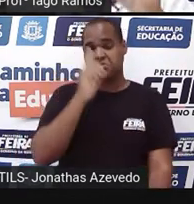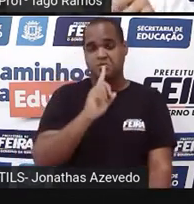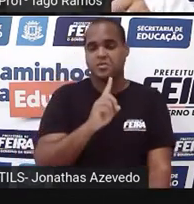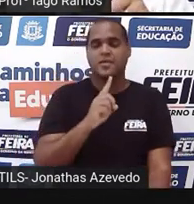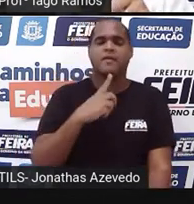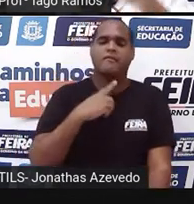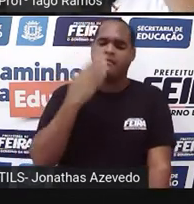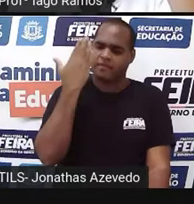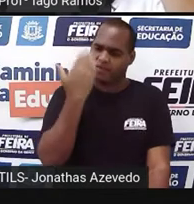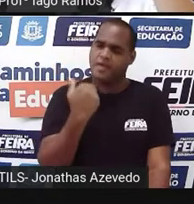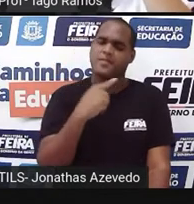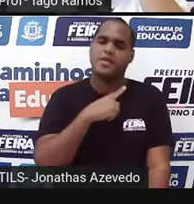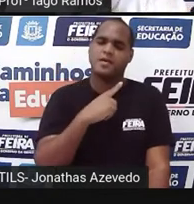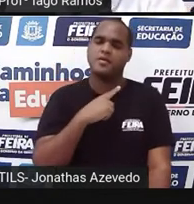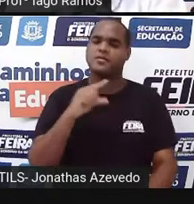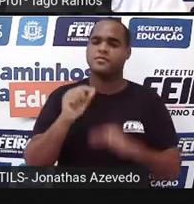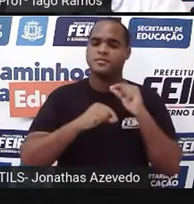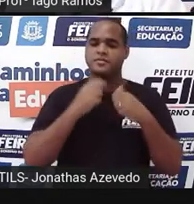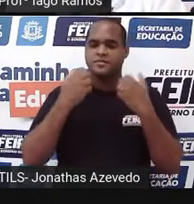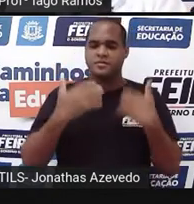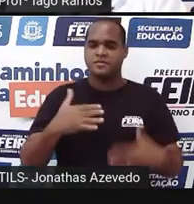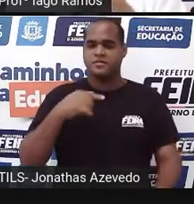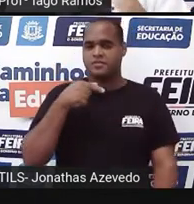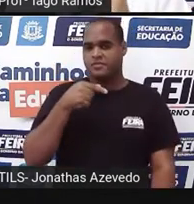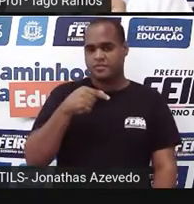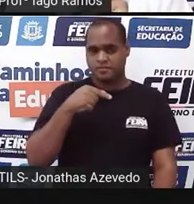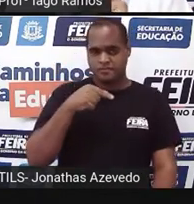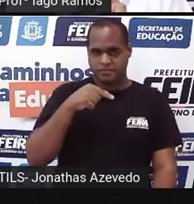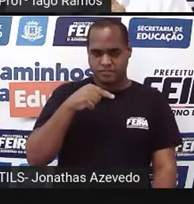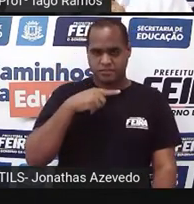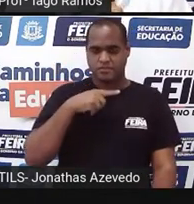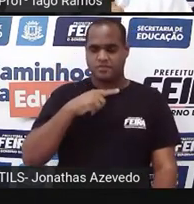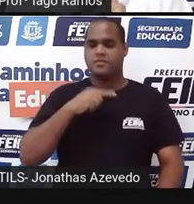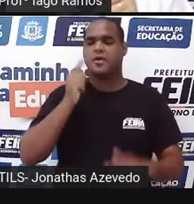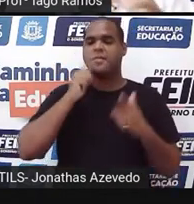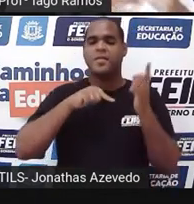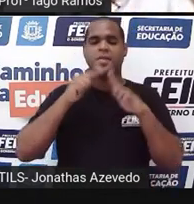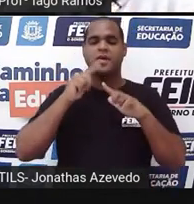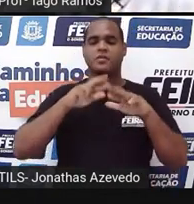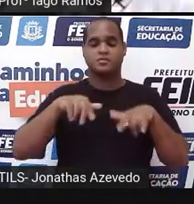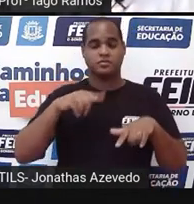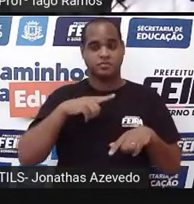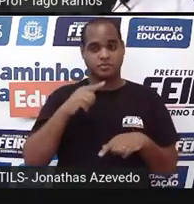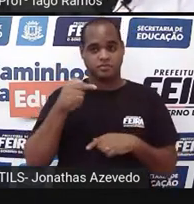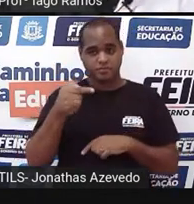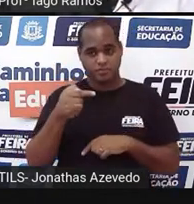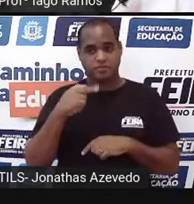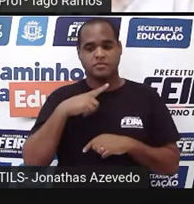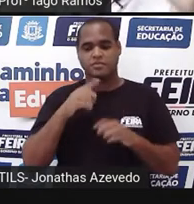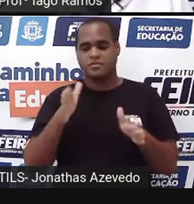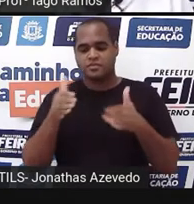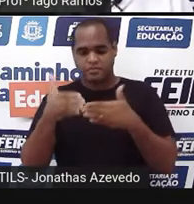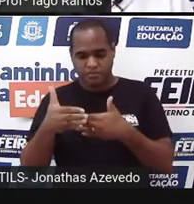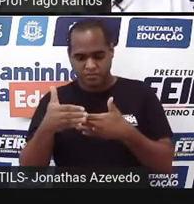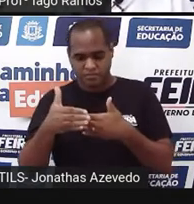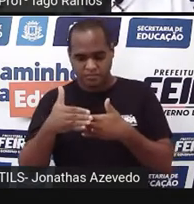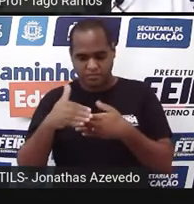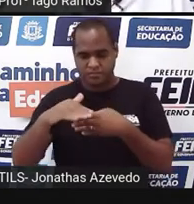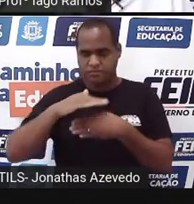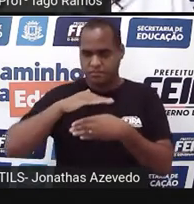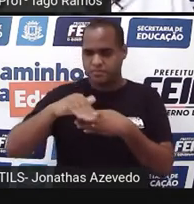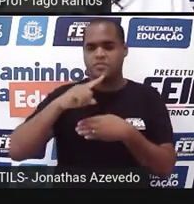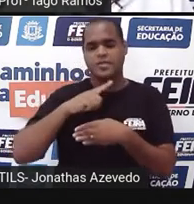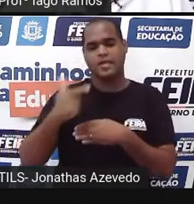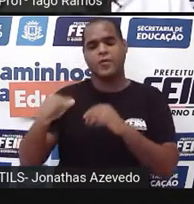eu sei do seguinte que para dar essa sete figuras vai ter que ser o seguinte ó a quantidade de cubos mais a